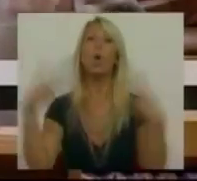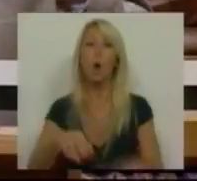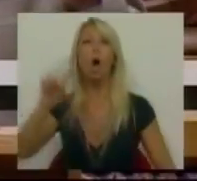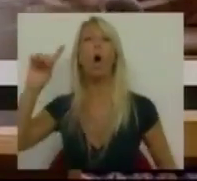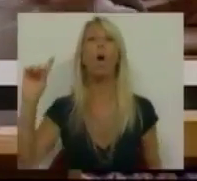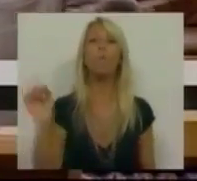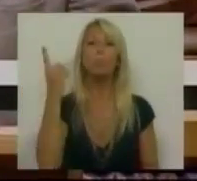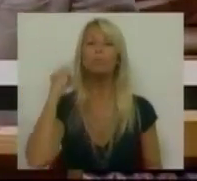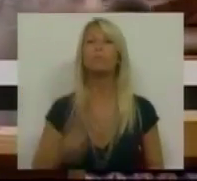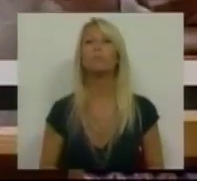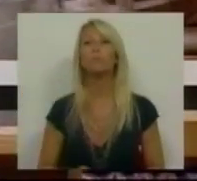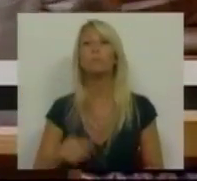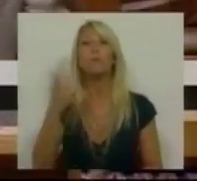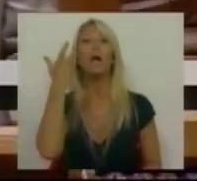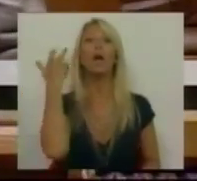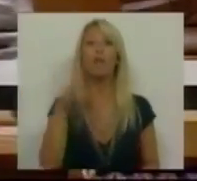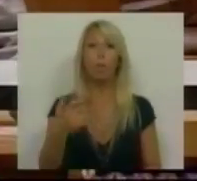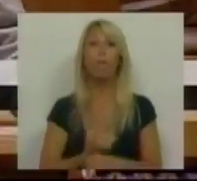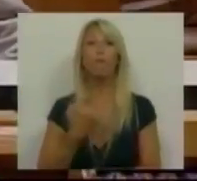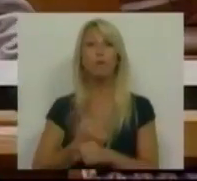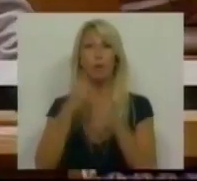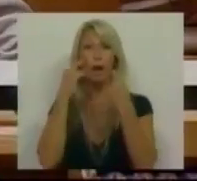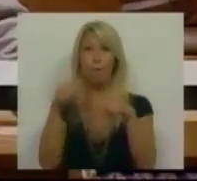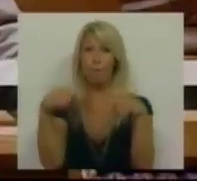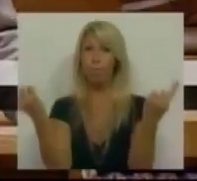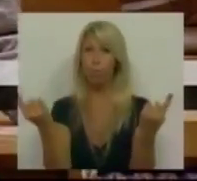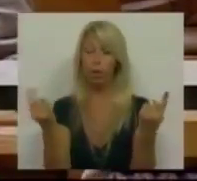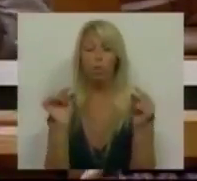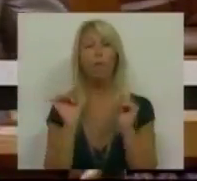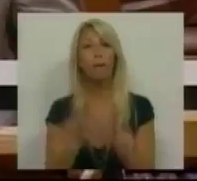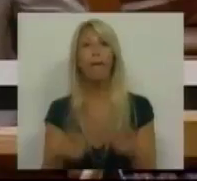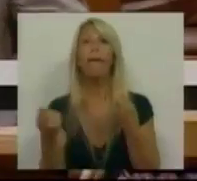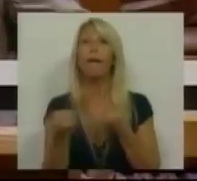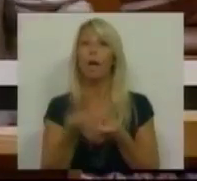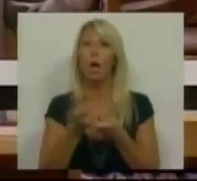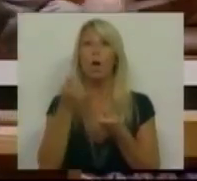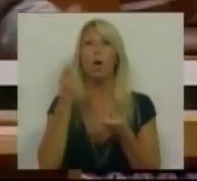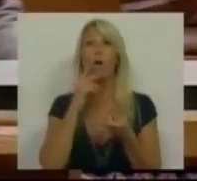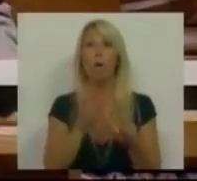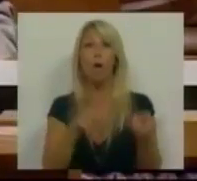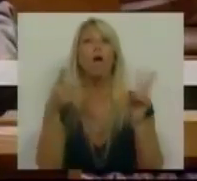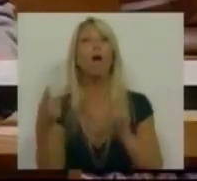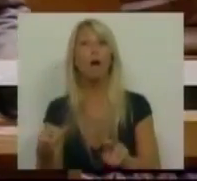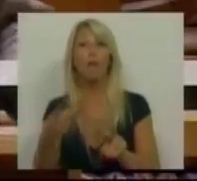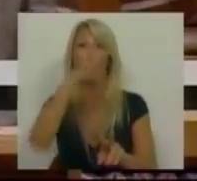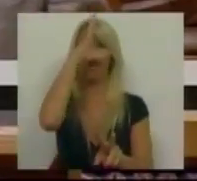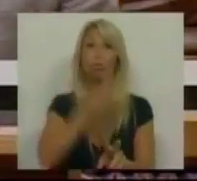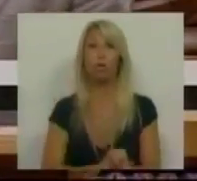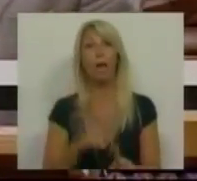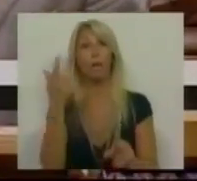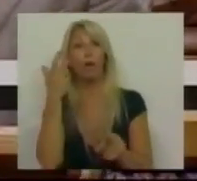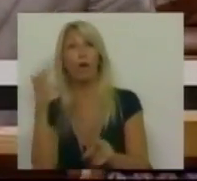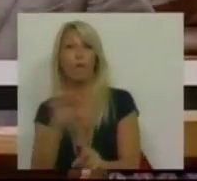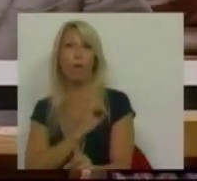eventualmente as reformas dos funcionários públicos, na tal aproximação das reformas do Estado às reformas dos privados, mas